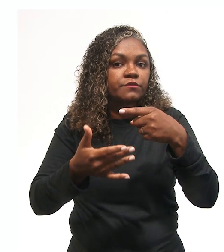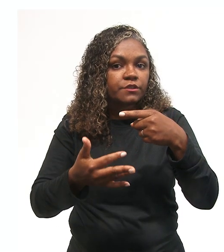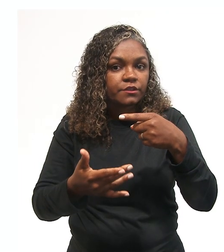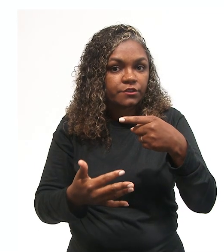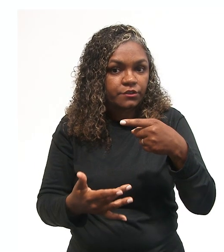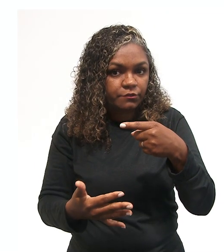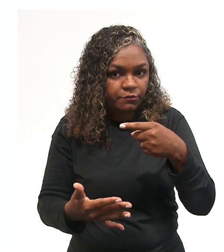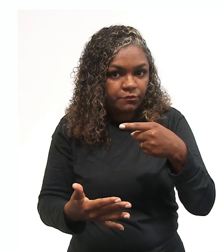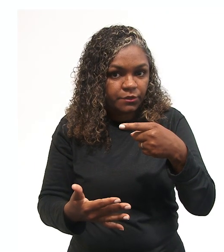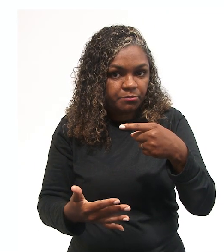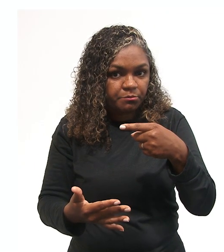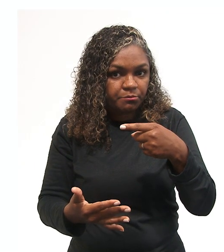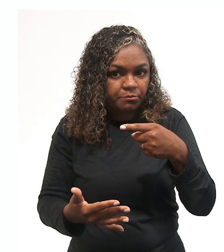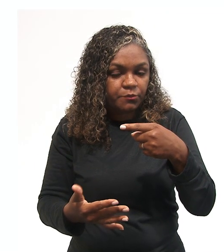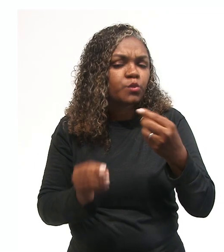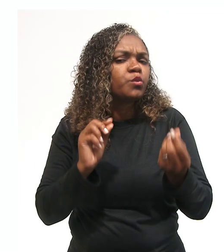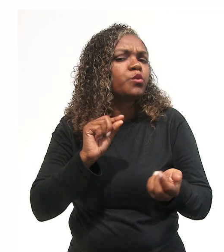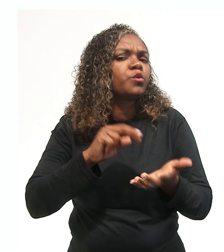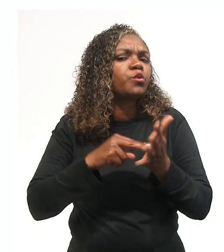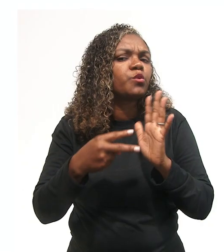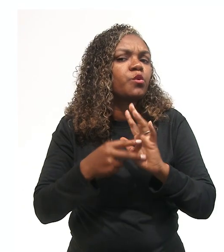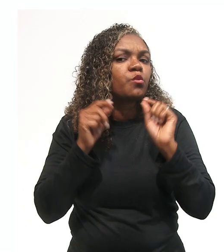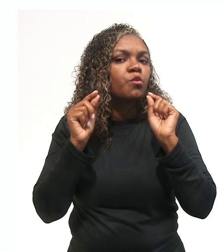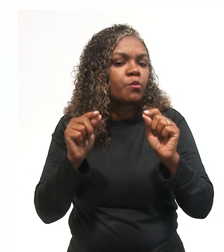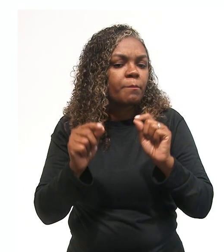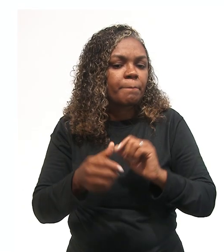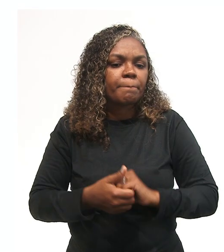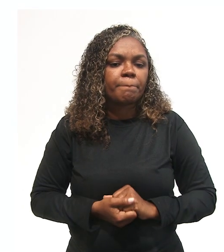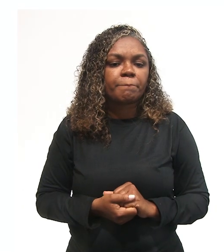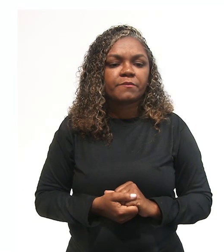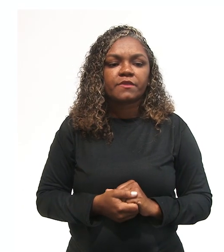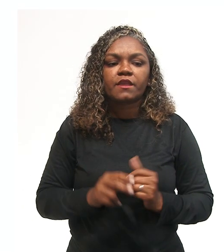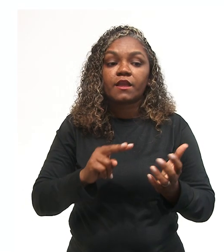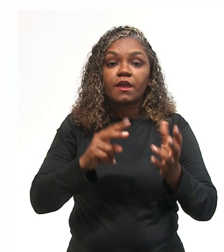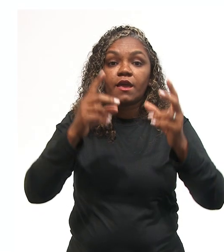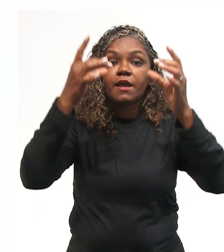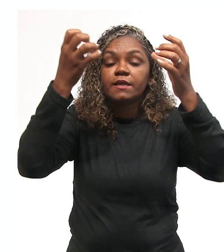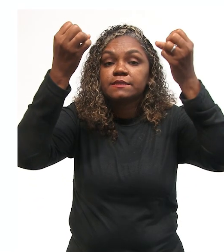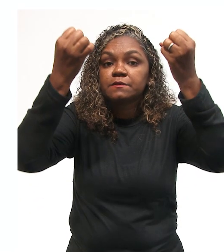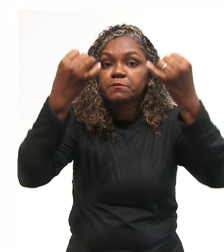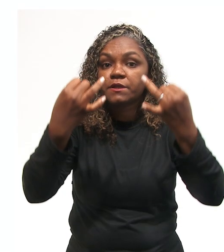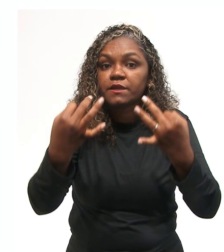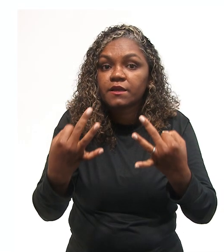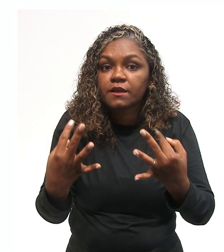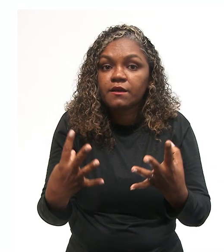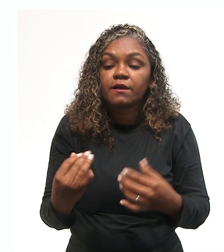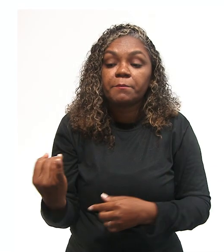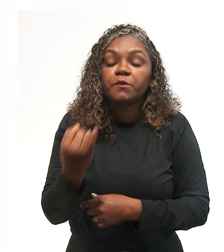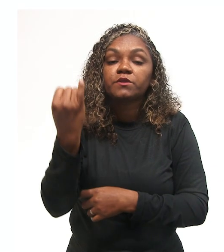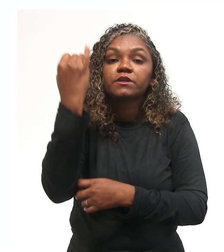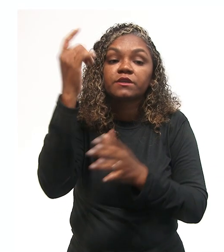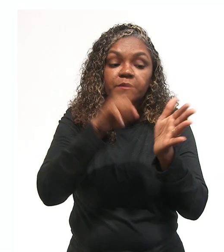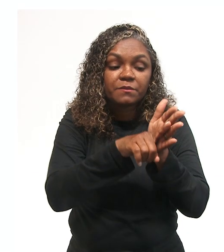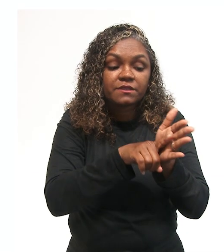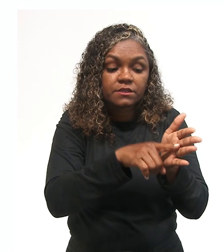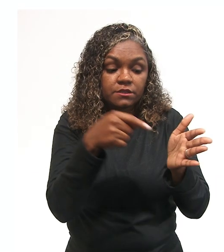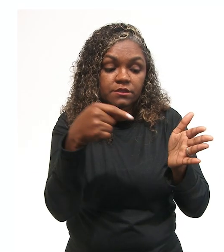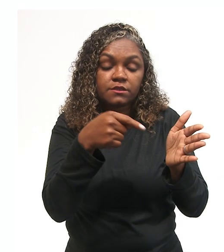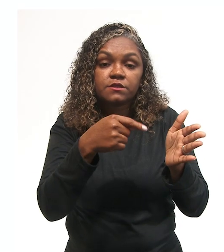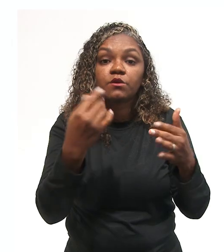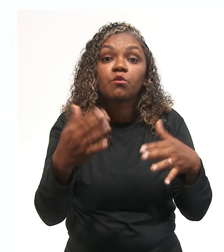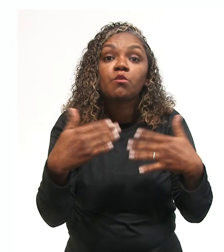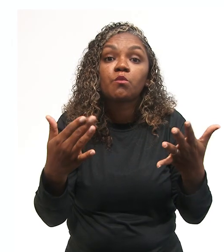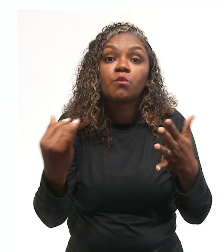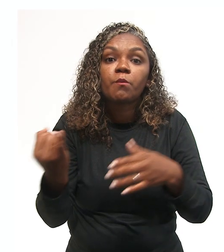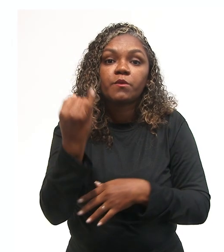a justificativa, né? O que é isso? Explicação da importância da pesquisa. Afinal,